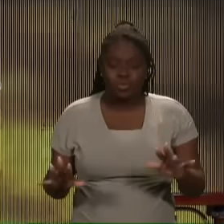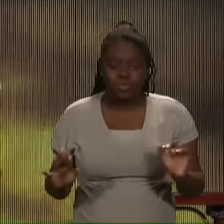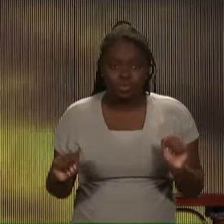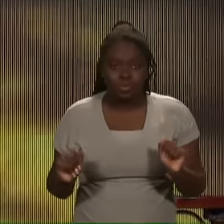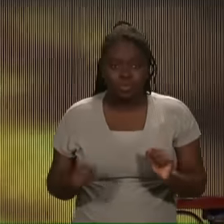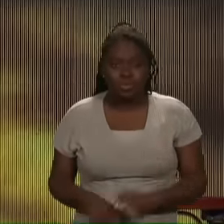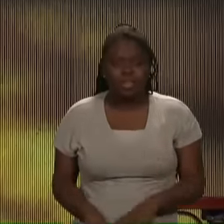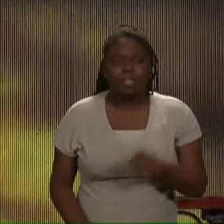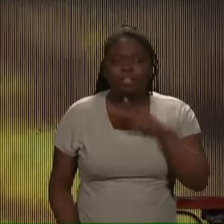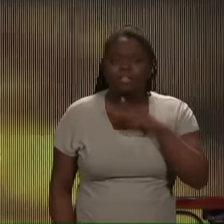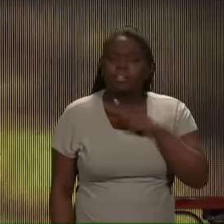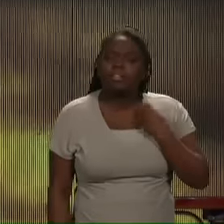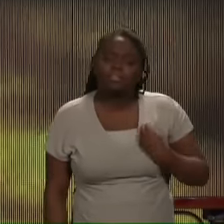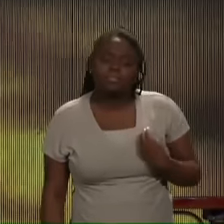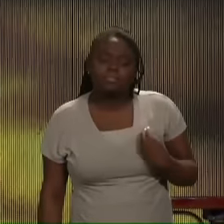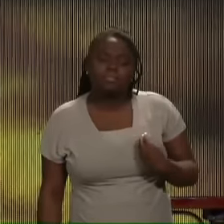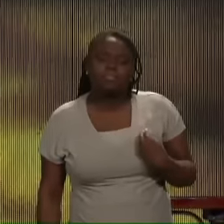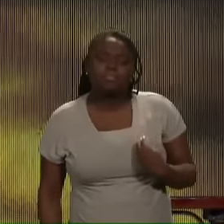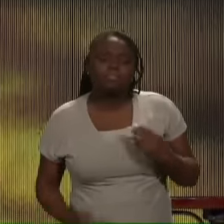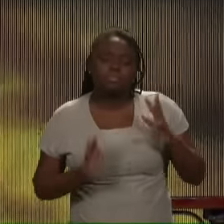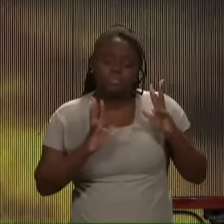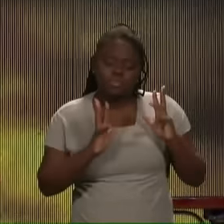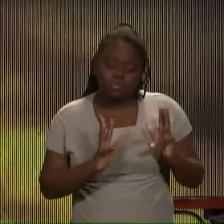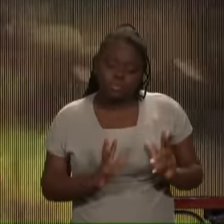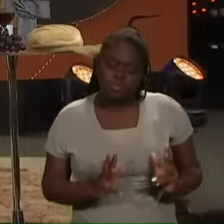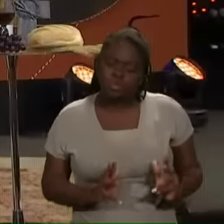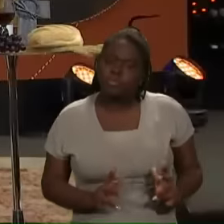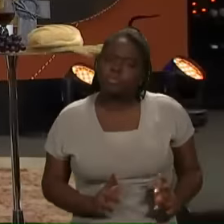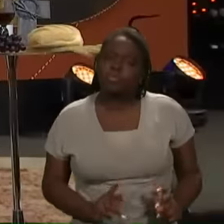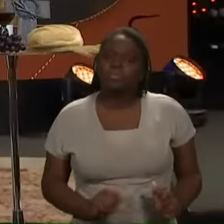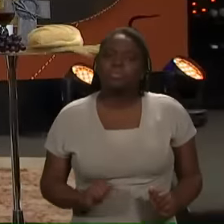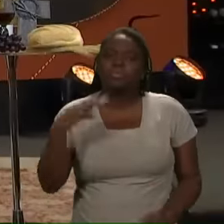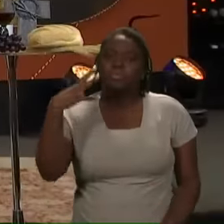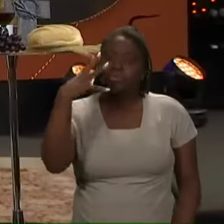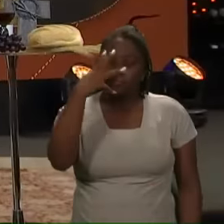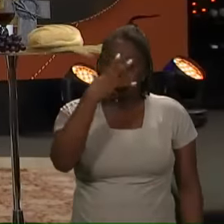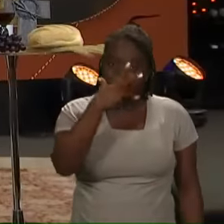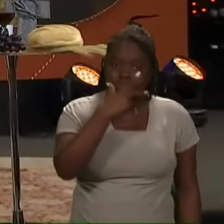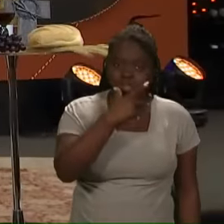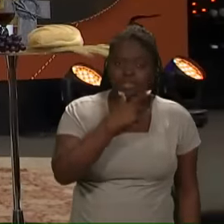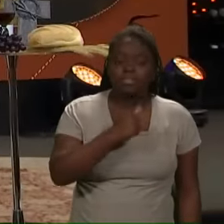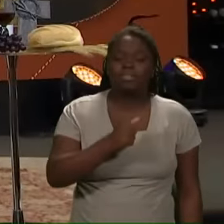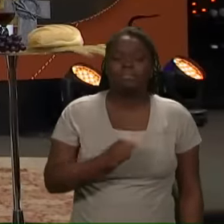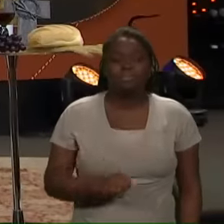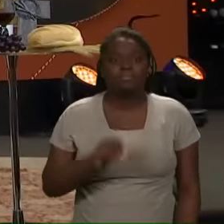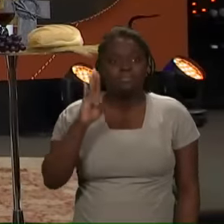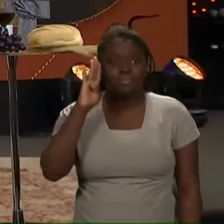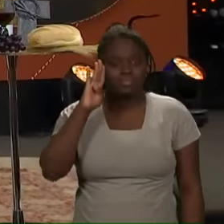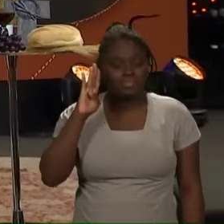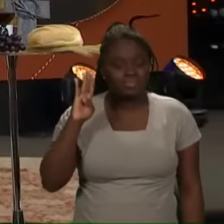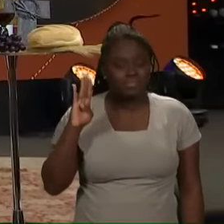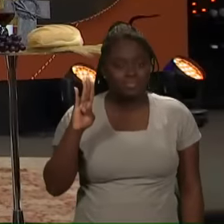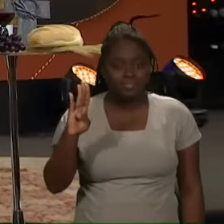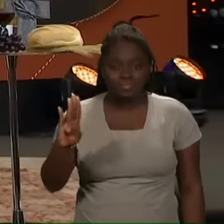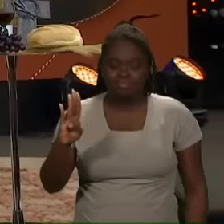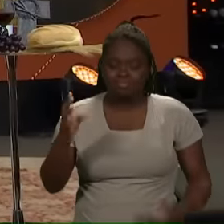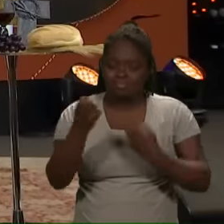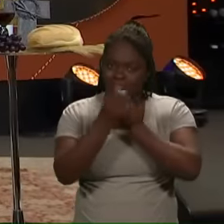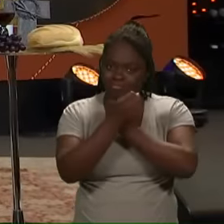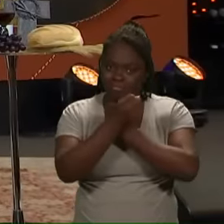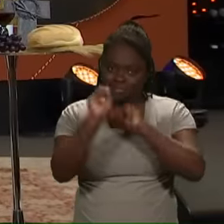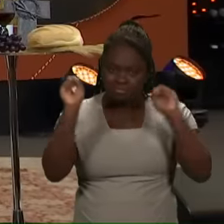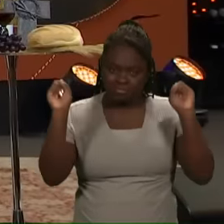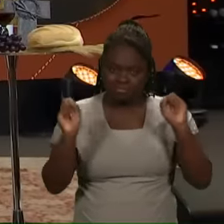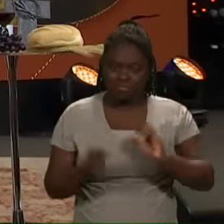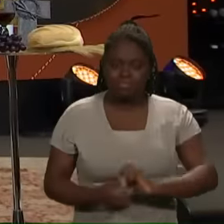viver essa vida assim, muito pura, muito bonita. E essencialmente assim, tão libertos.